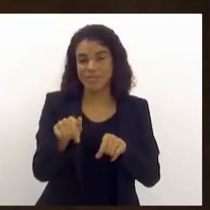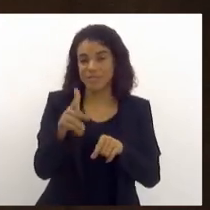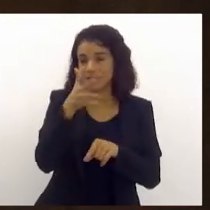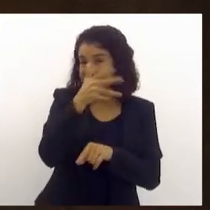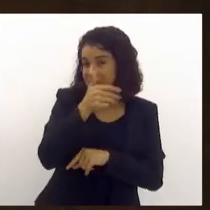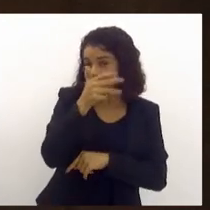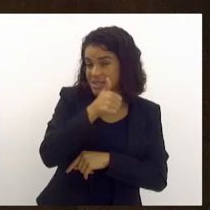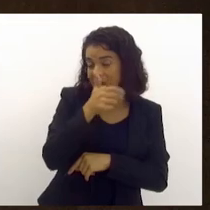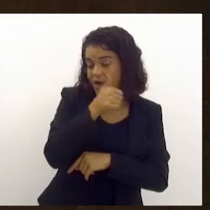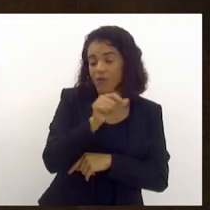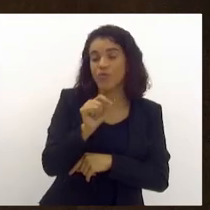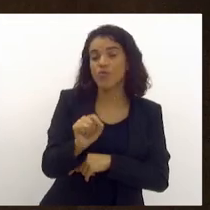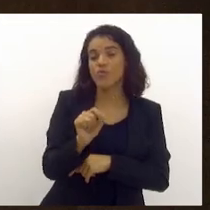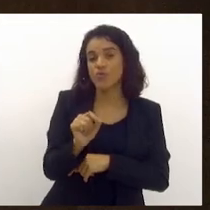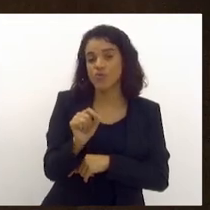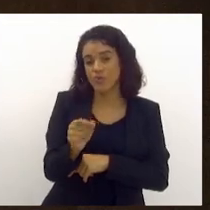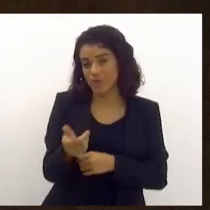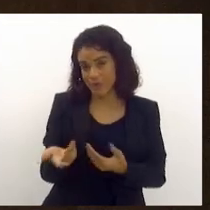salvo conduto